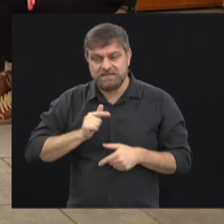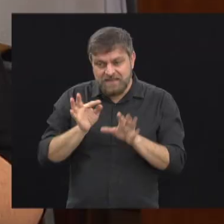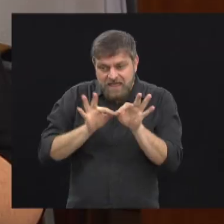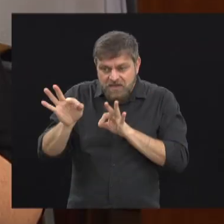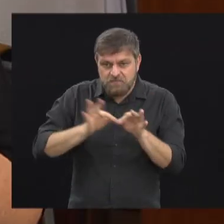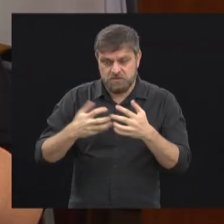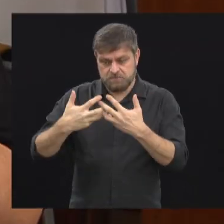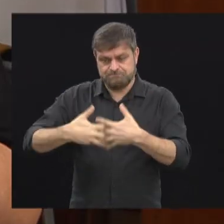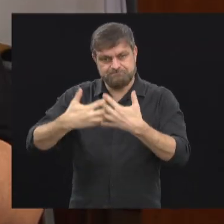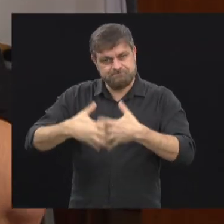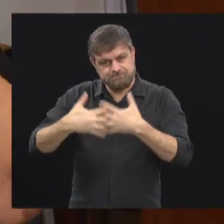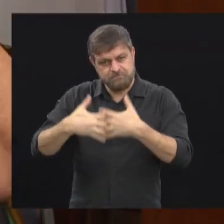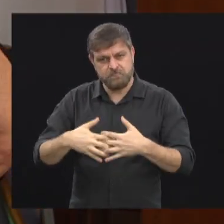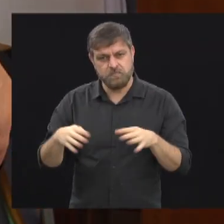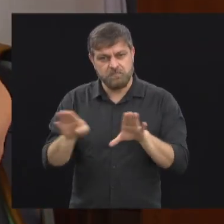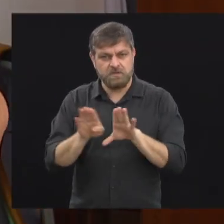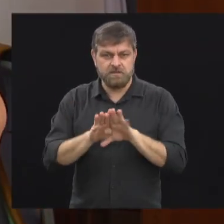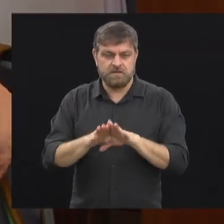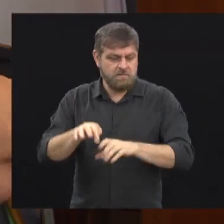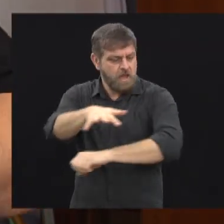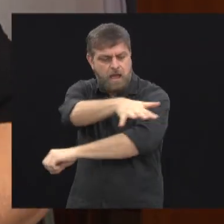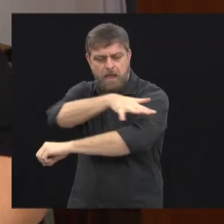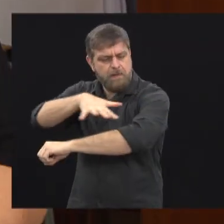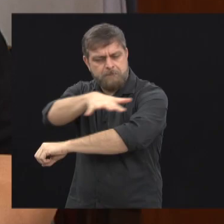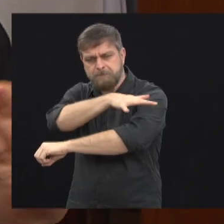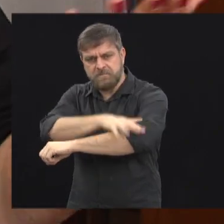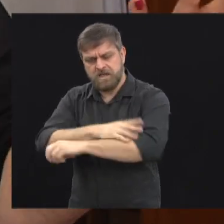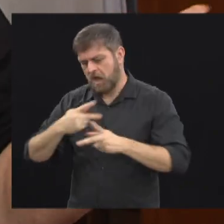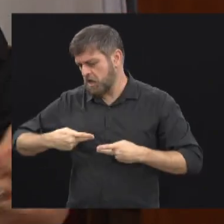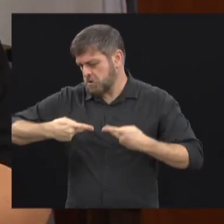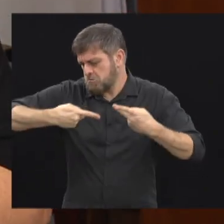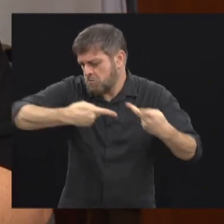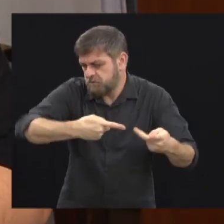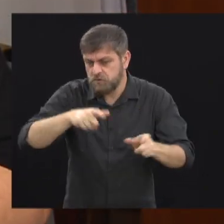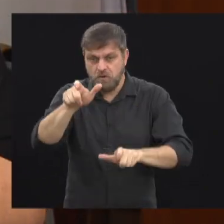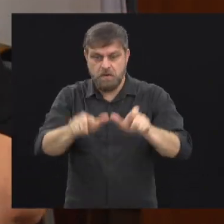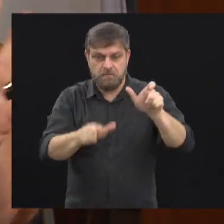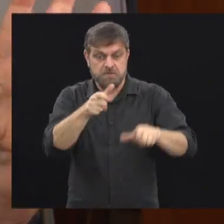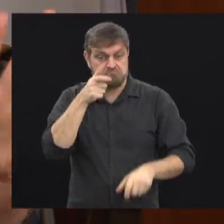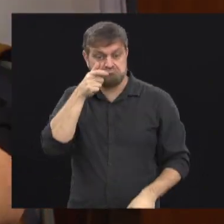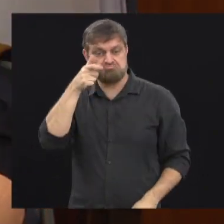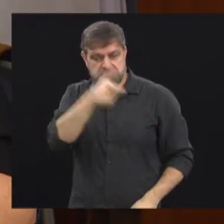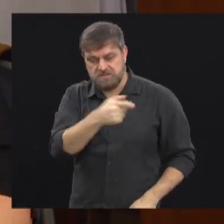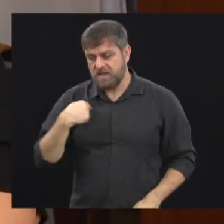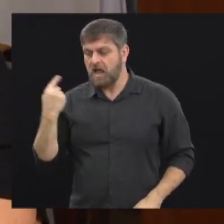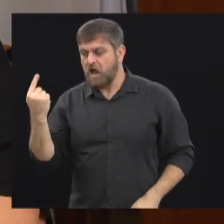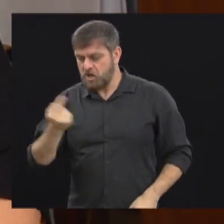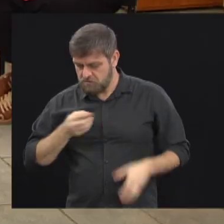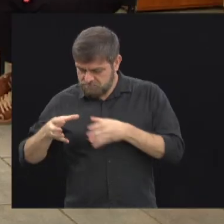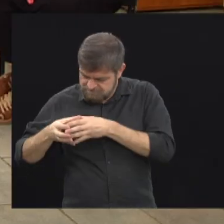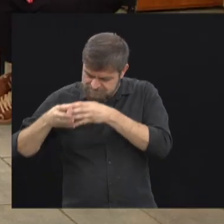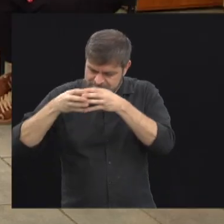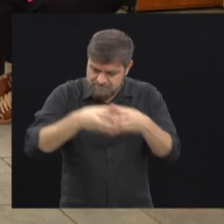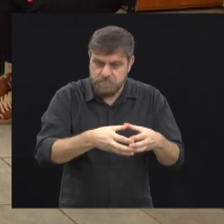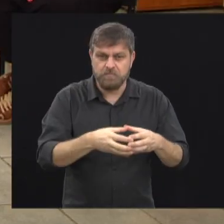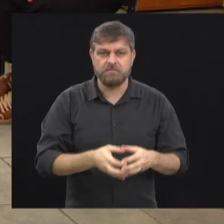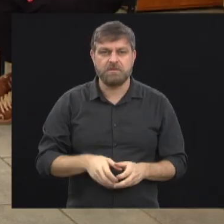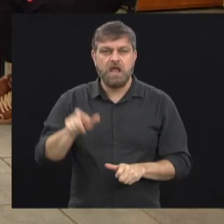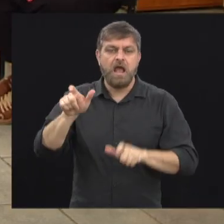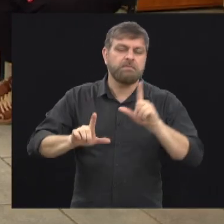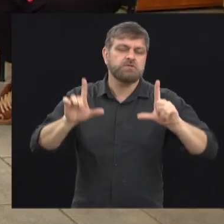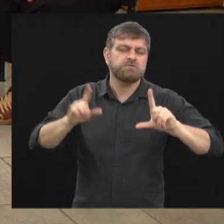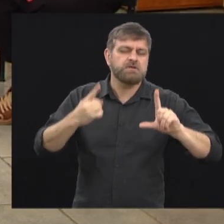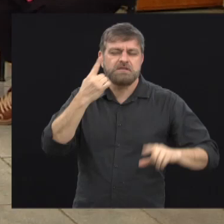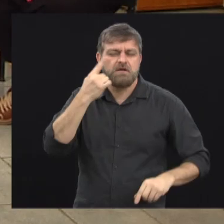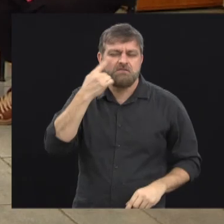a gente vai à praça, aonde tiver pessoas, nós estamos quem lá tá com os assistindo bonecos. e de